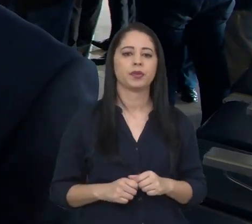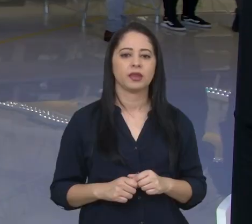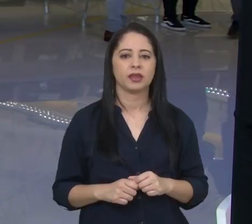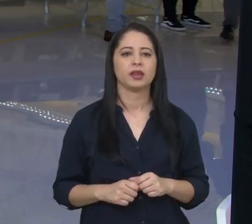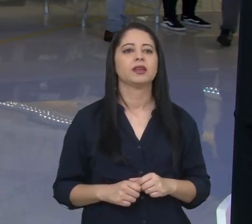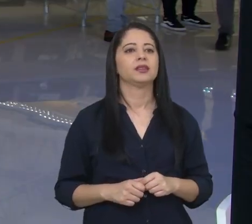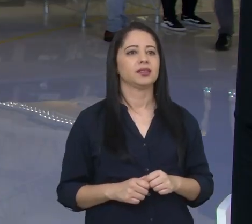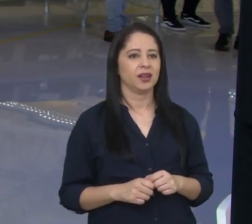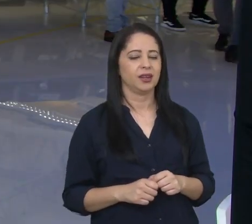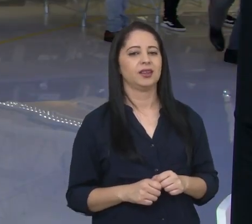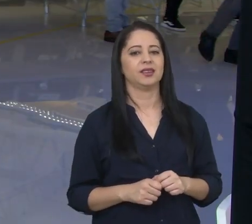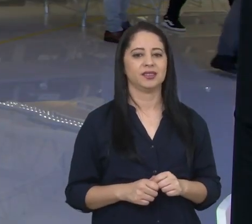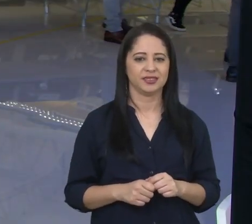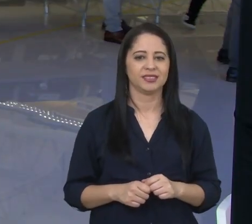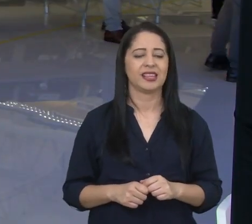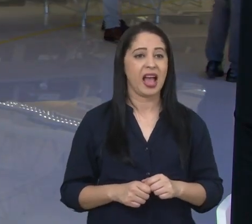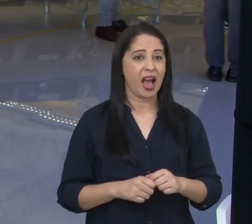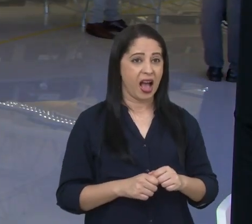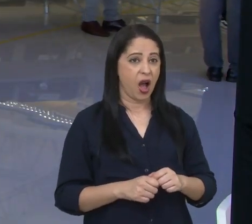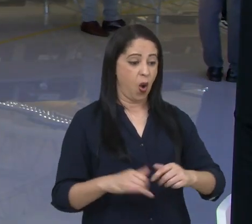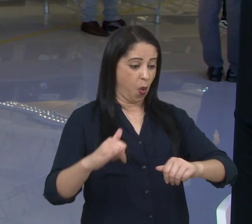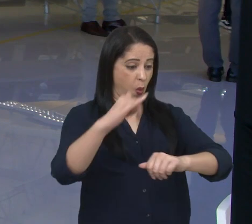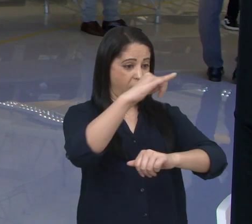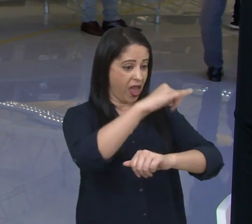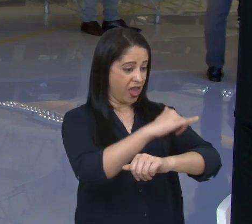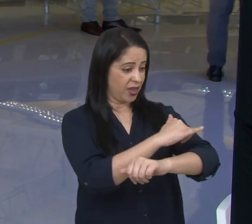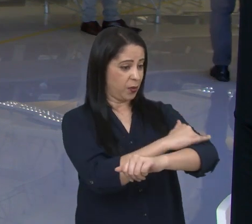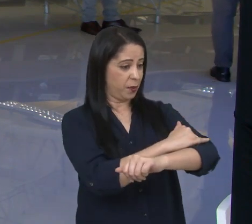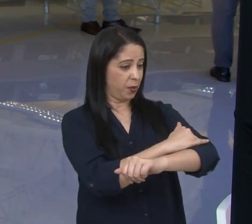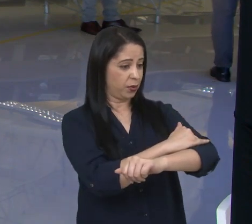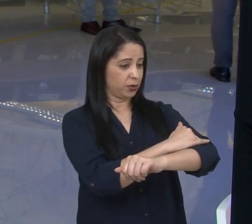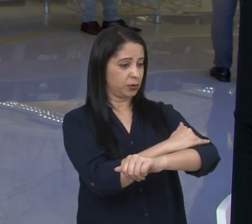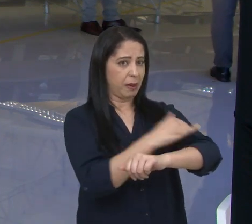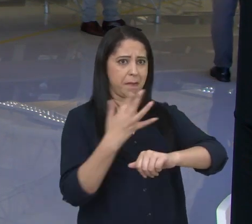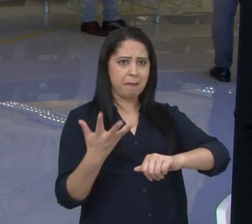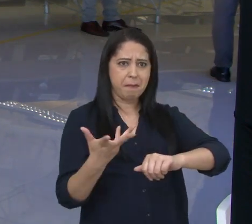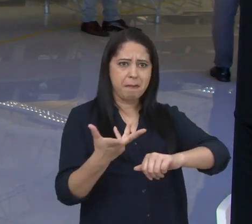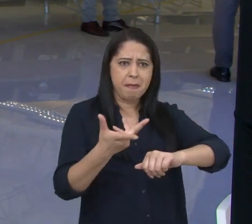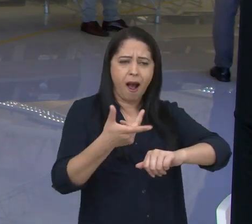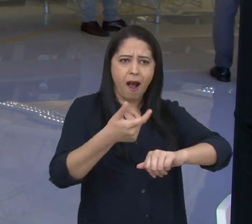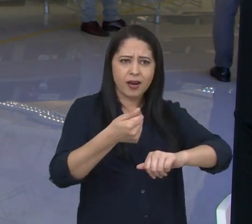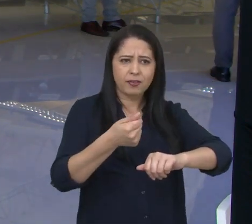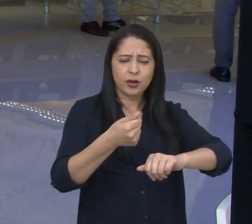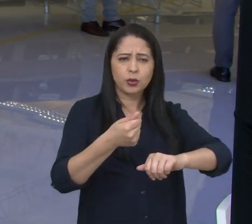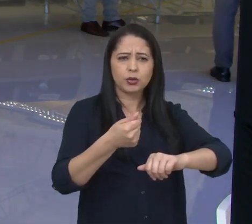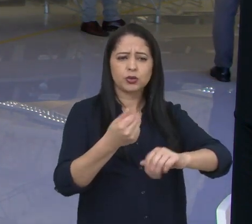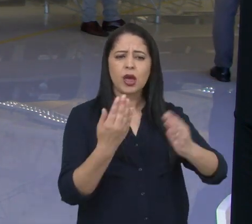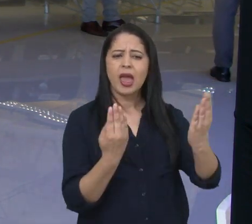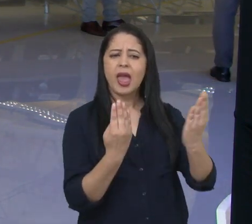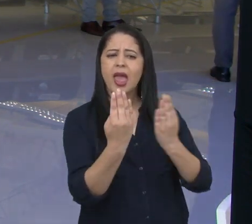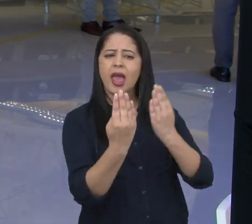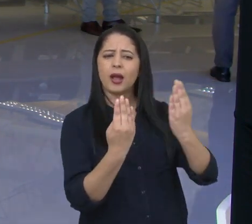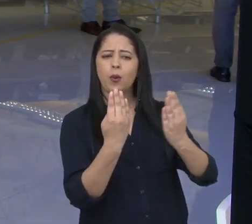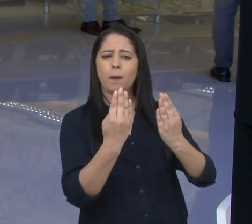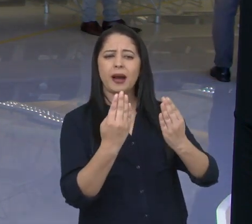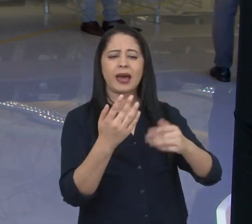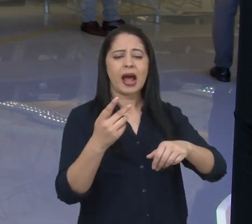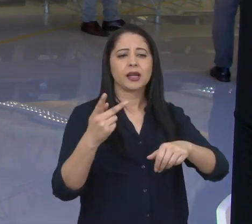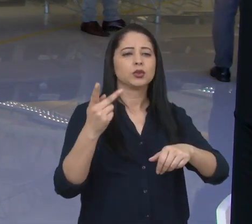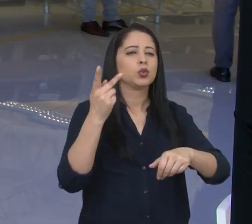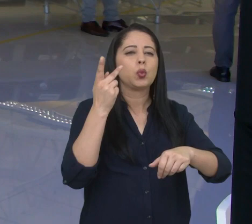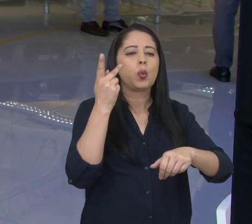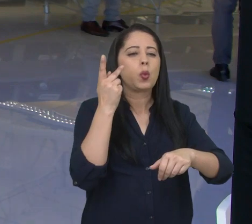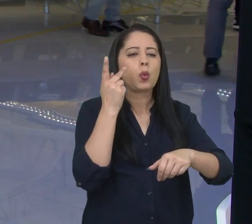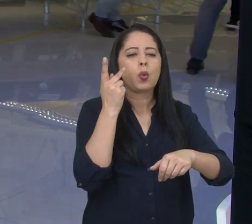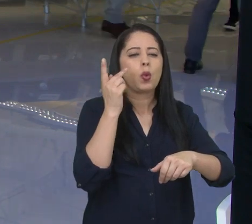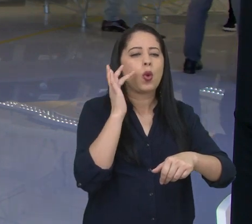região toda. Né? No fundo é um diamante precioso, mas que precisa ser lapidado. Então é isso que nós